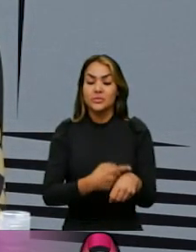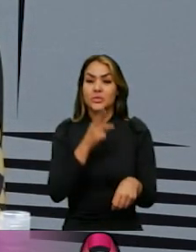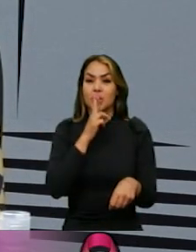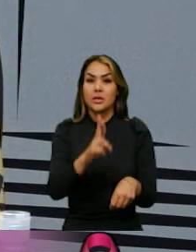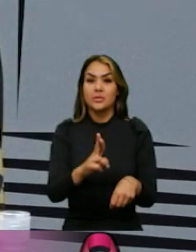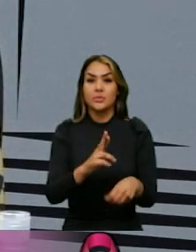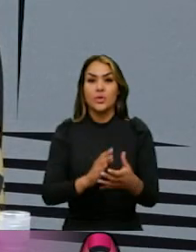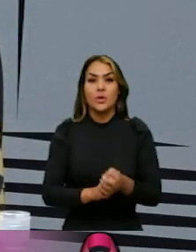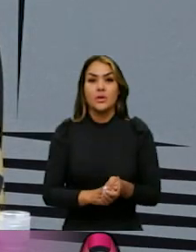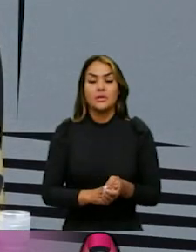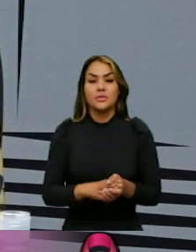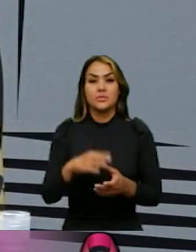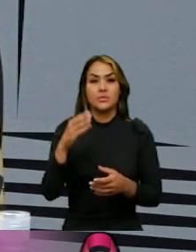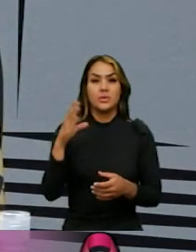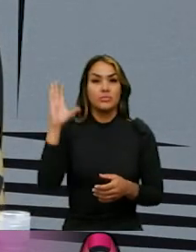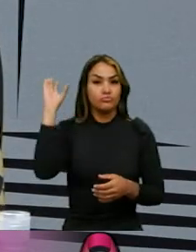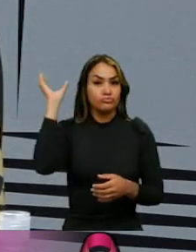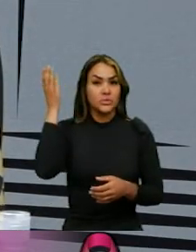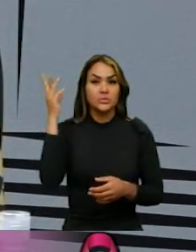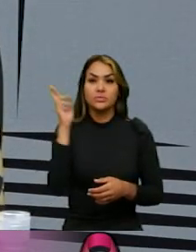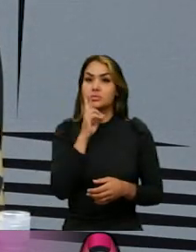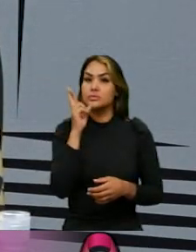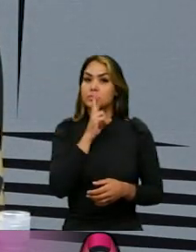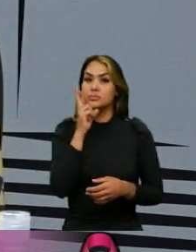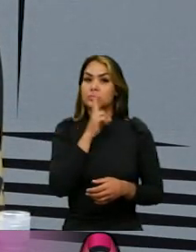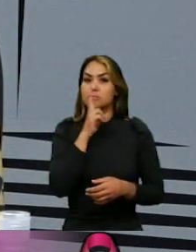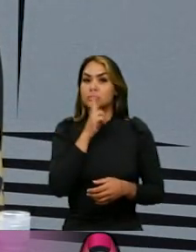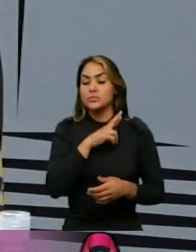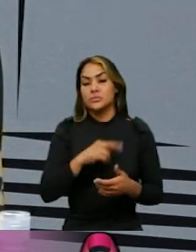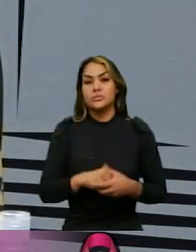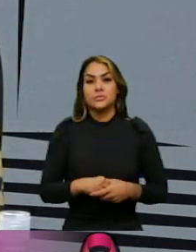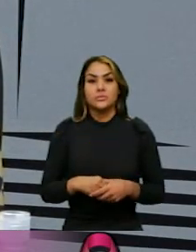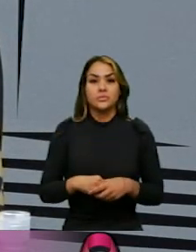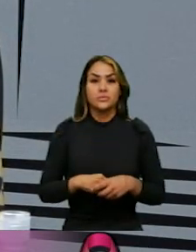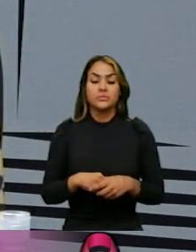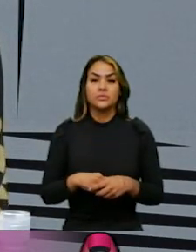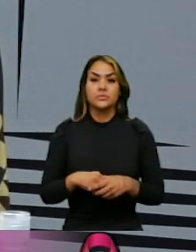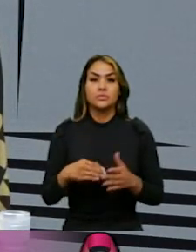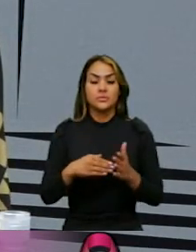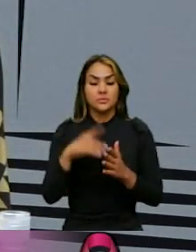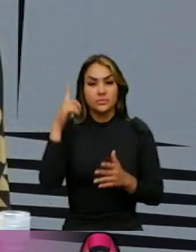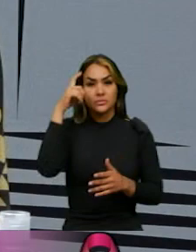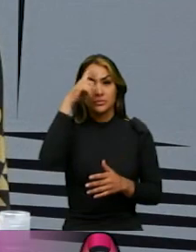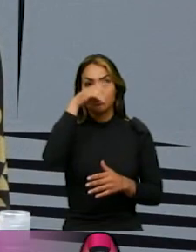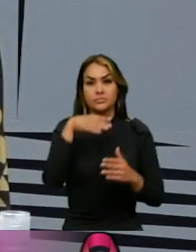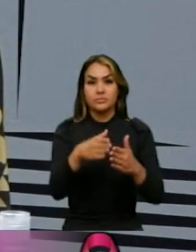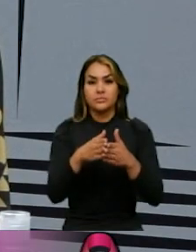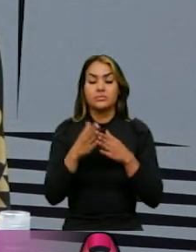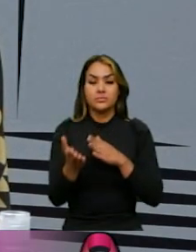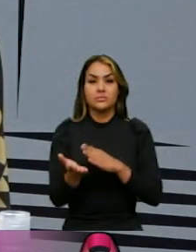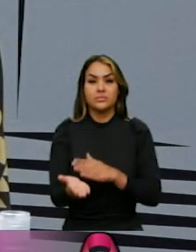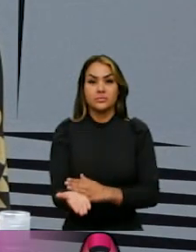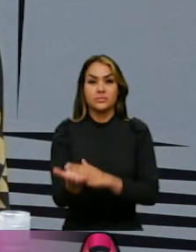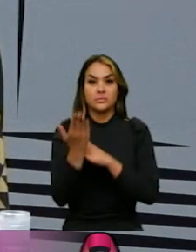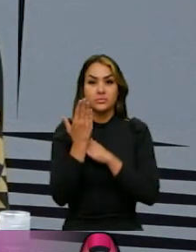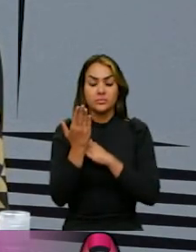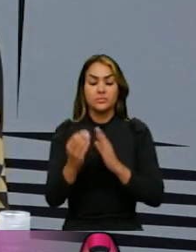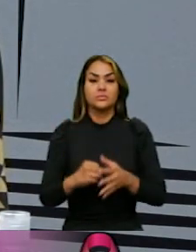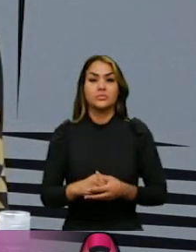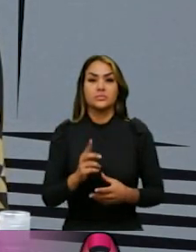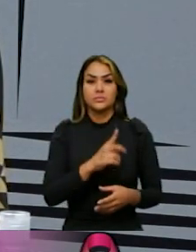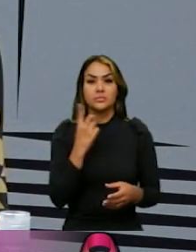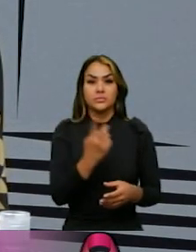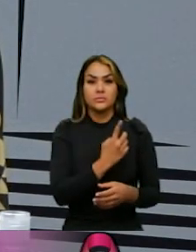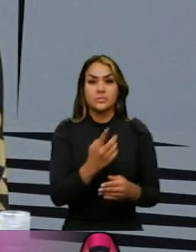emergenciais, impossibilitando até mesmo que as pessoas solicitem o apoio e os recursos necessários. Requeremos ouvido o plenário de forma regimental,